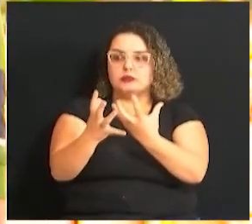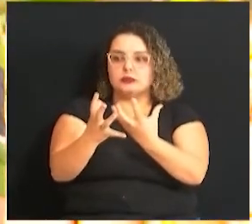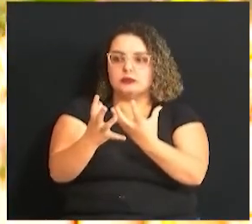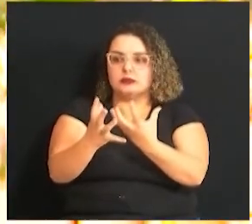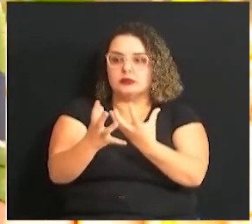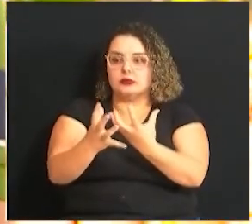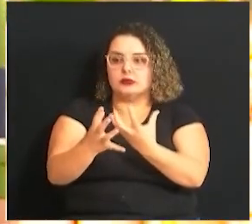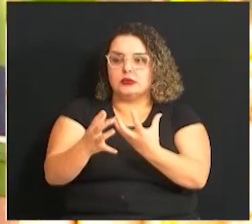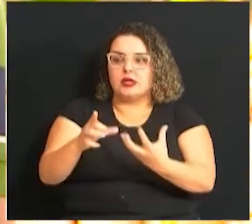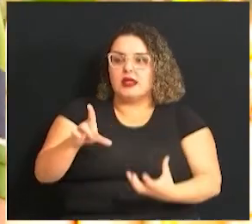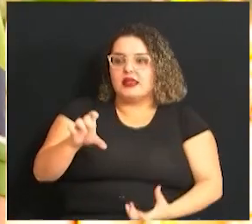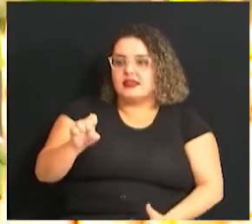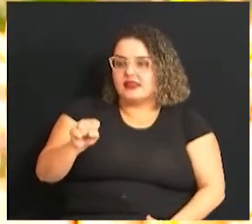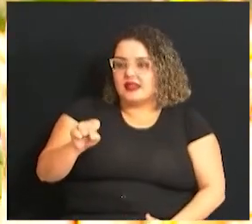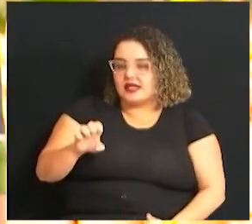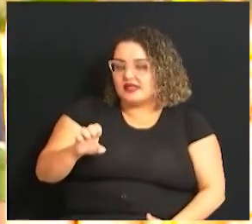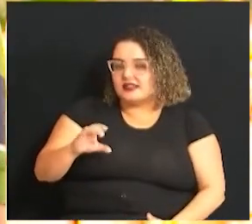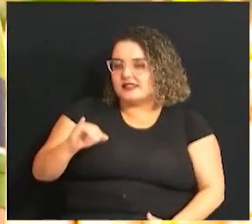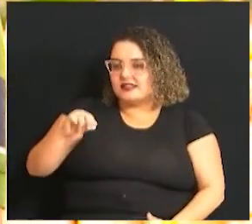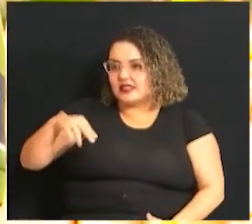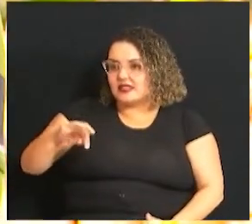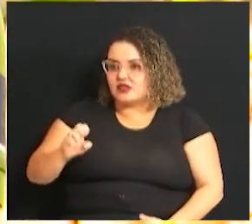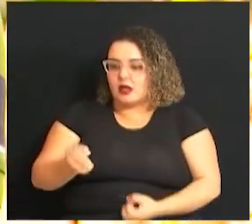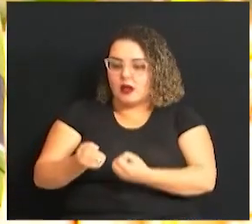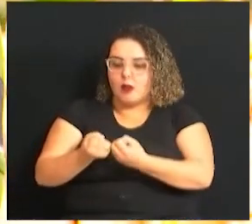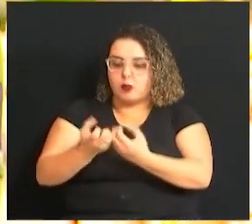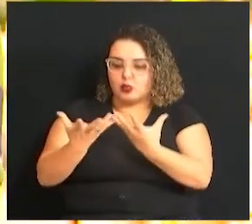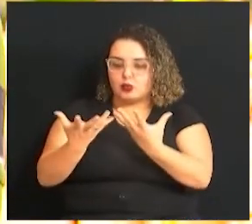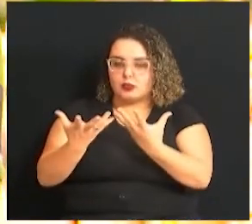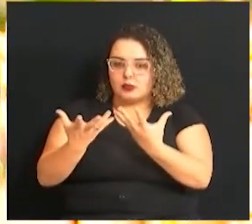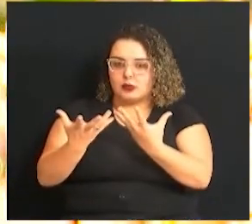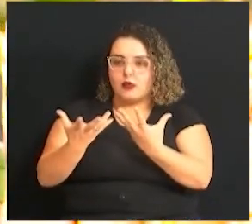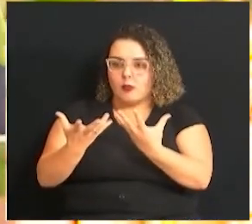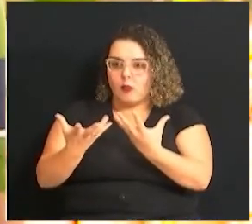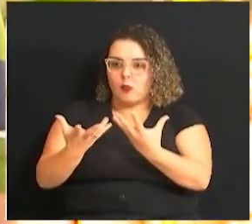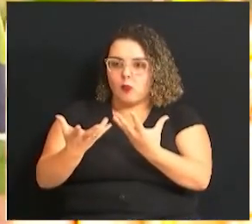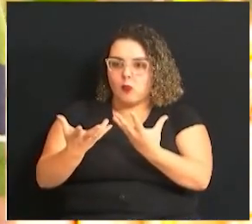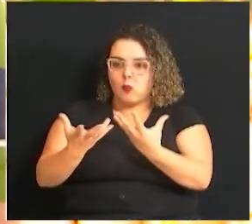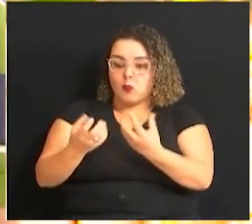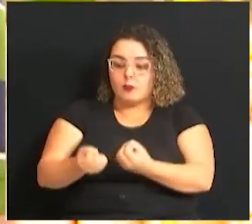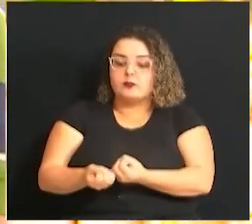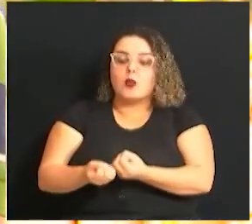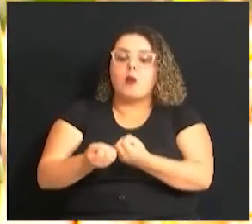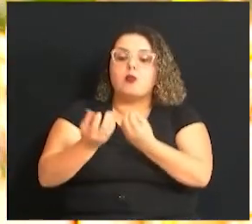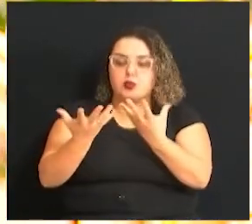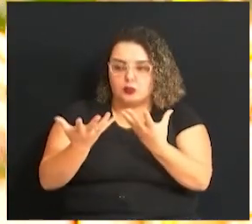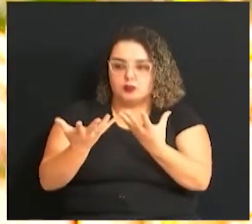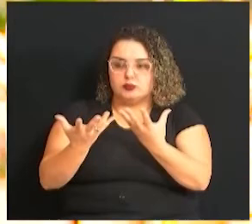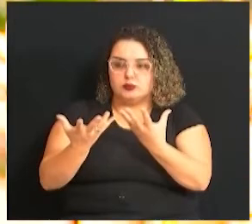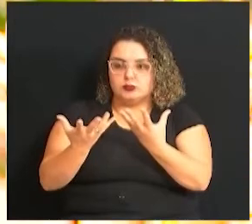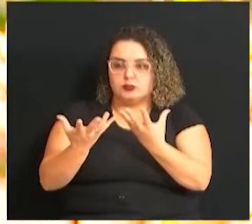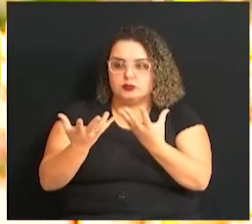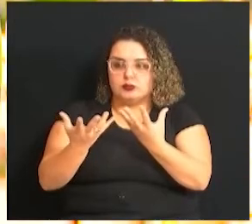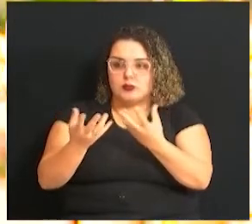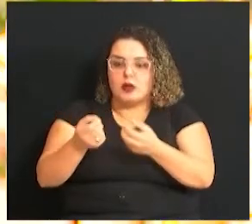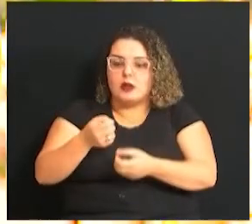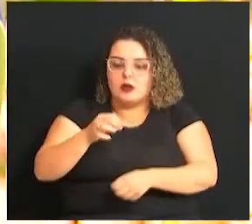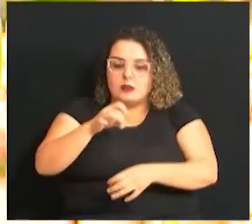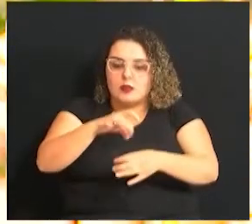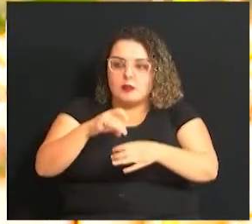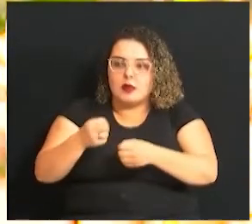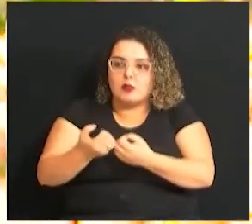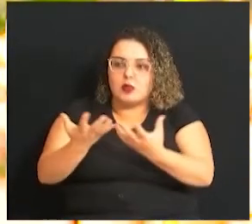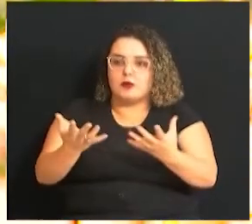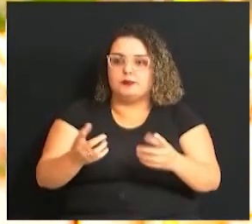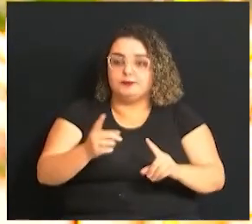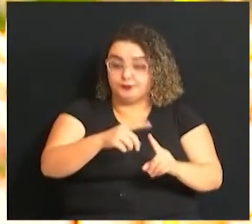estoura. Daí a gente chama esse fruto de deiscente. Deiscente é que ele explode, né? E essa explosão, né, que